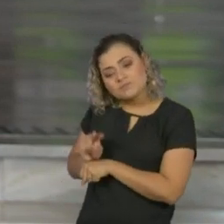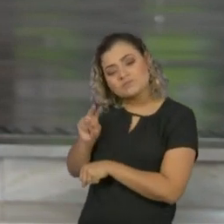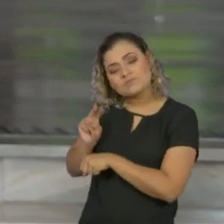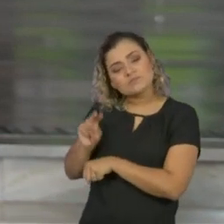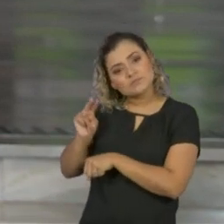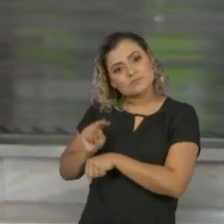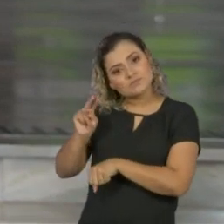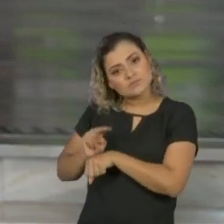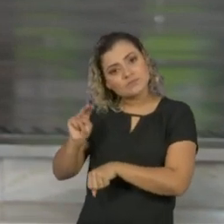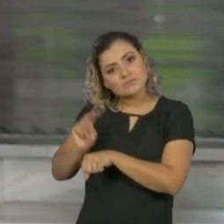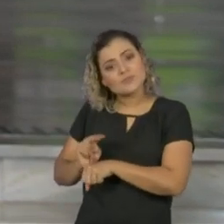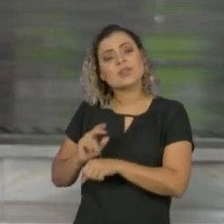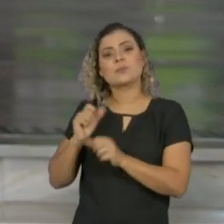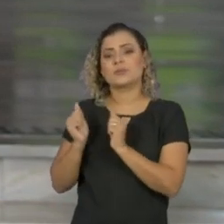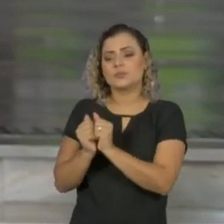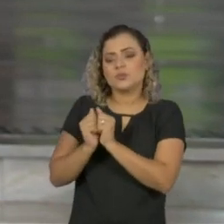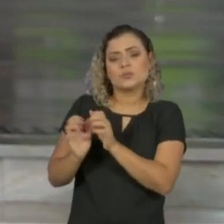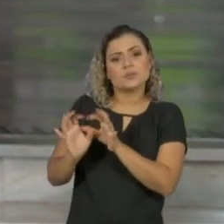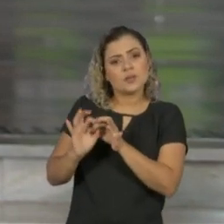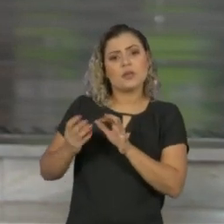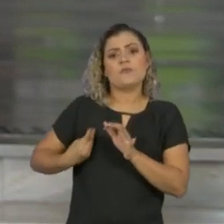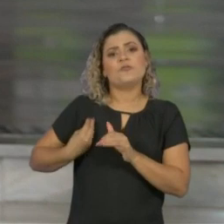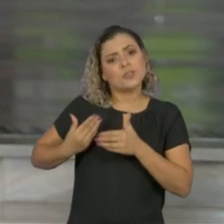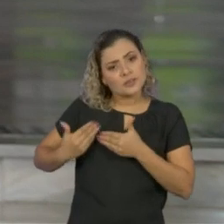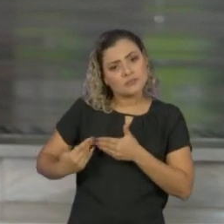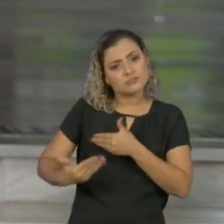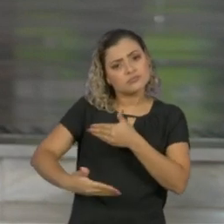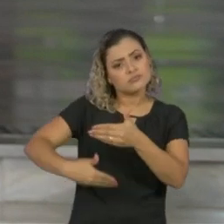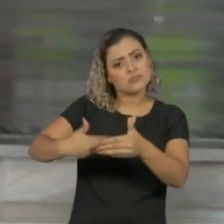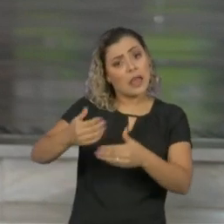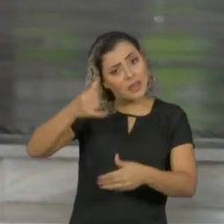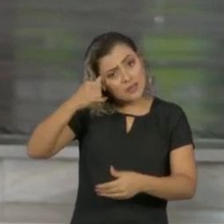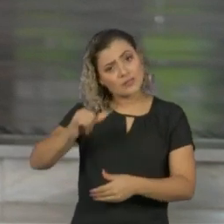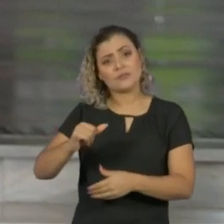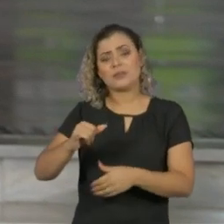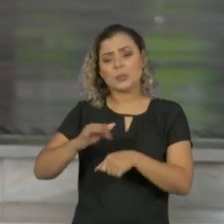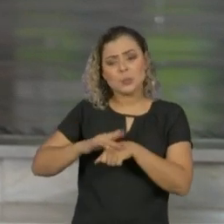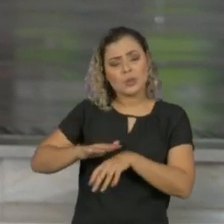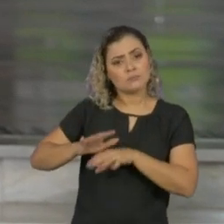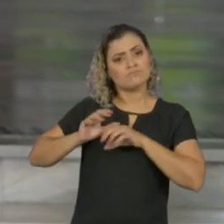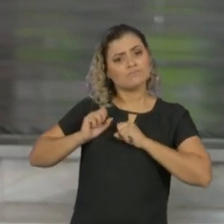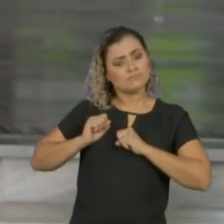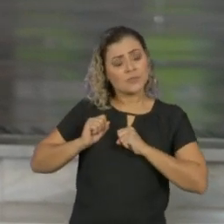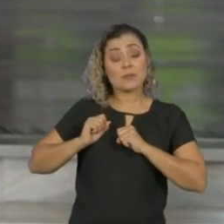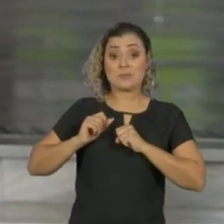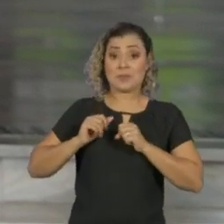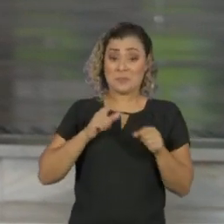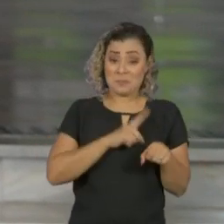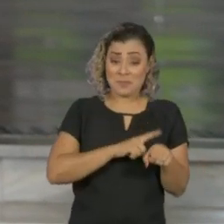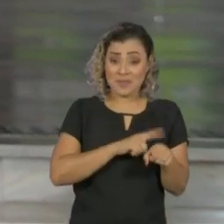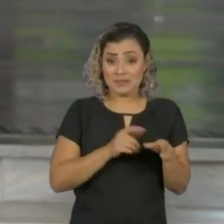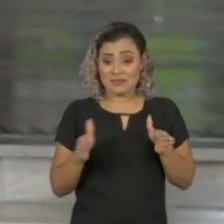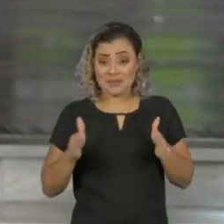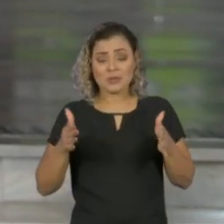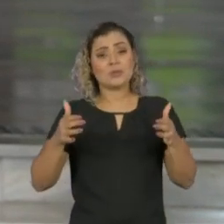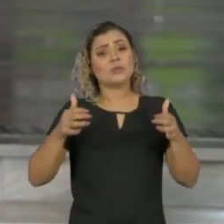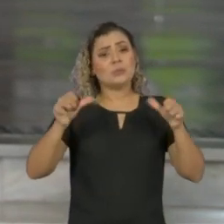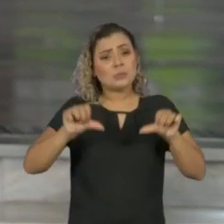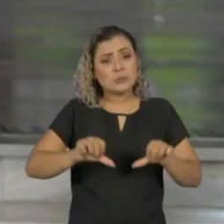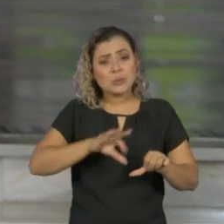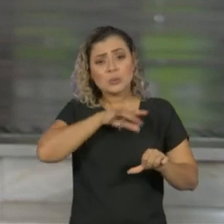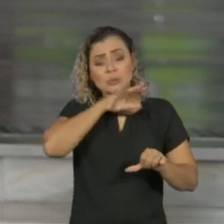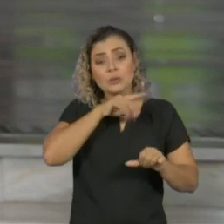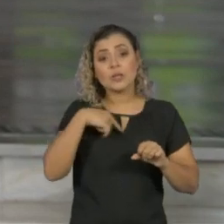cuidados para que possam conviver mais e extrairmos desta grave crise uma lição de amor.